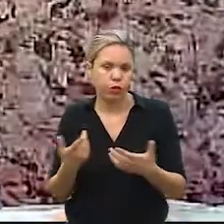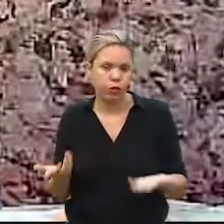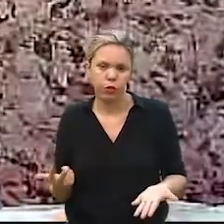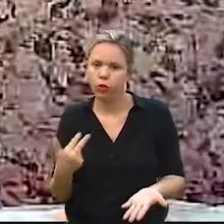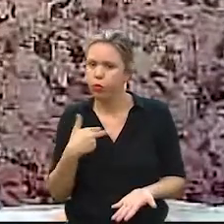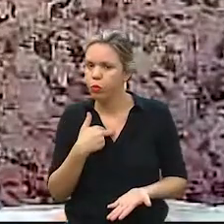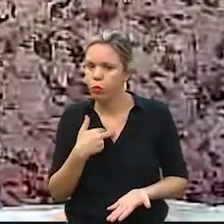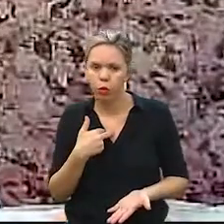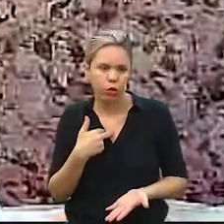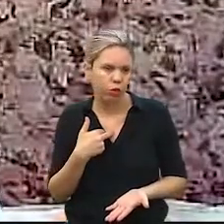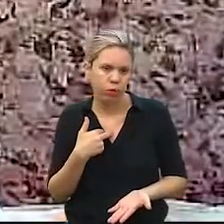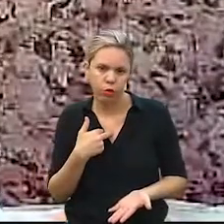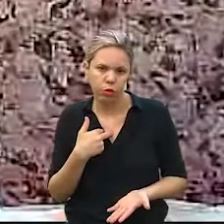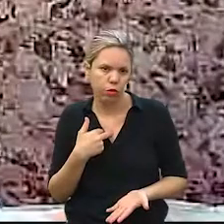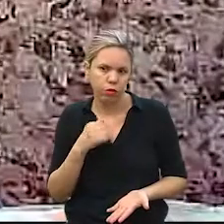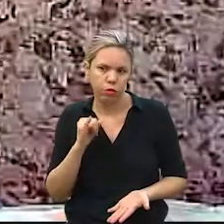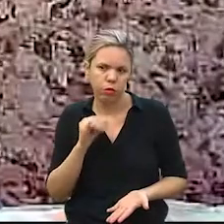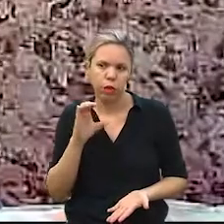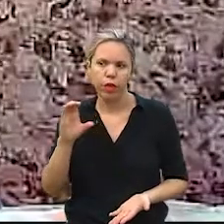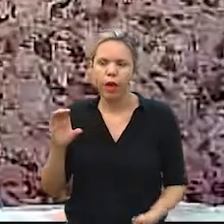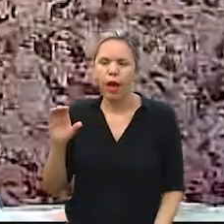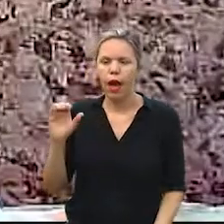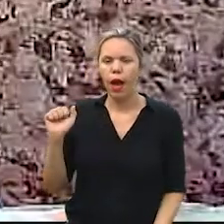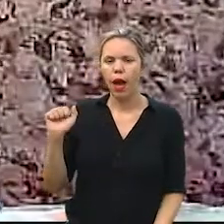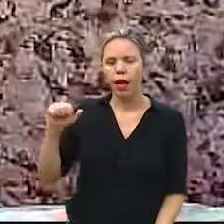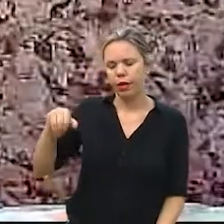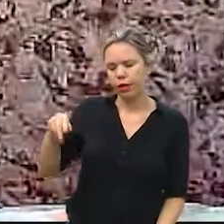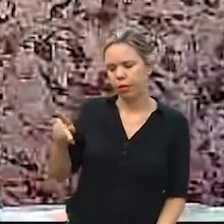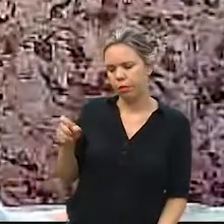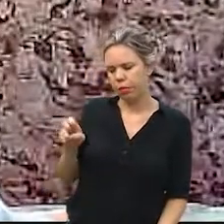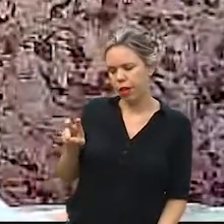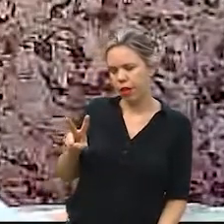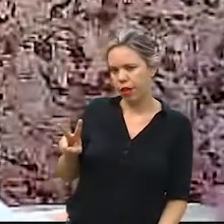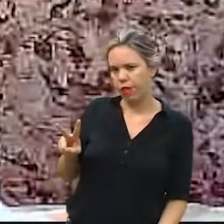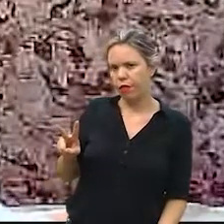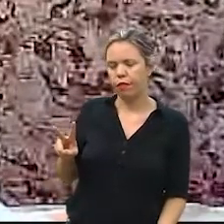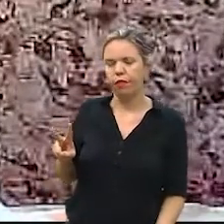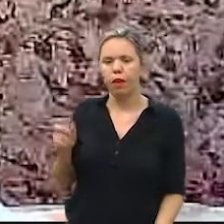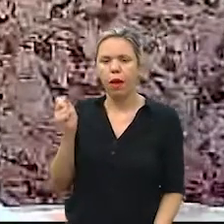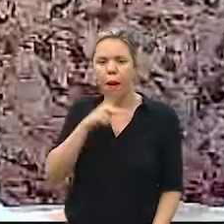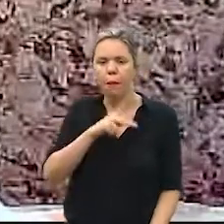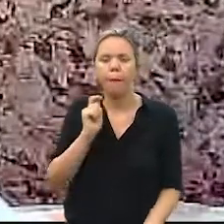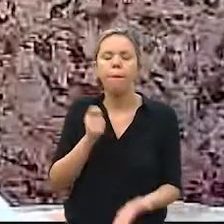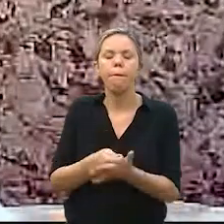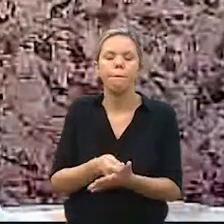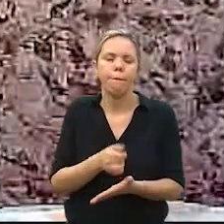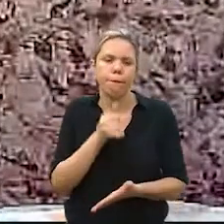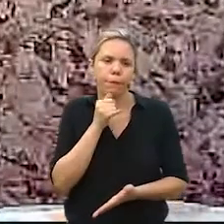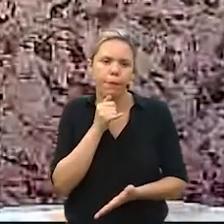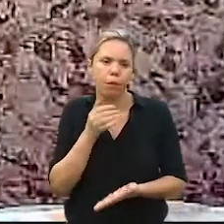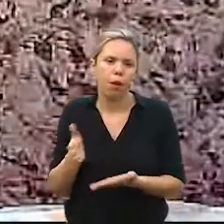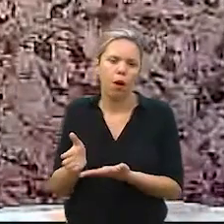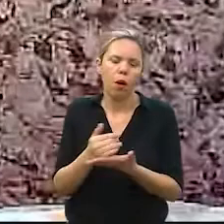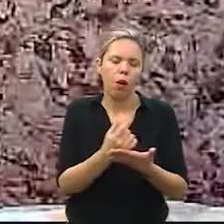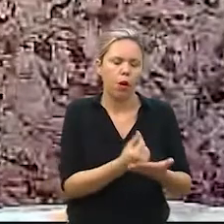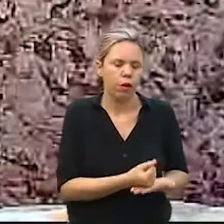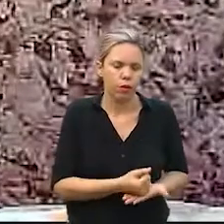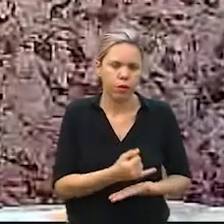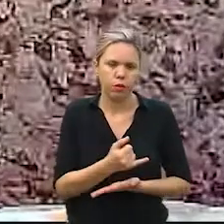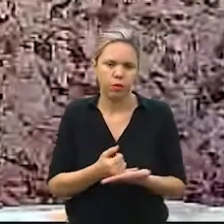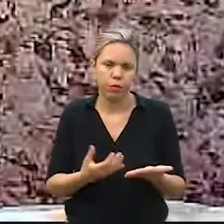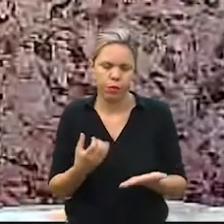posso deixar, se o Camprev, entre as aposentadorias que ele tem que pagar e a arrecadação que ele